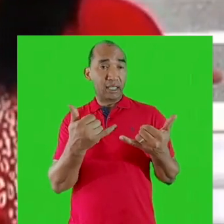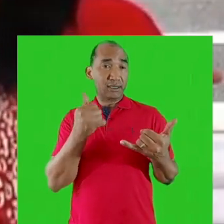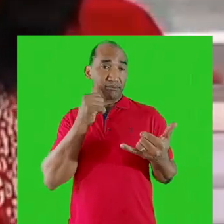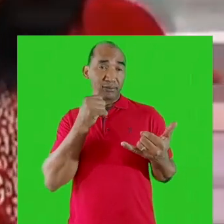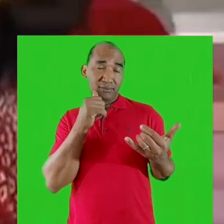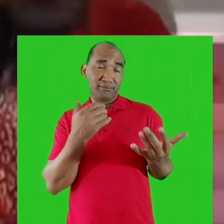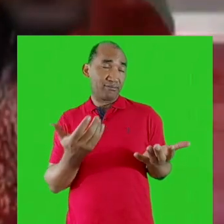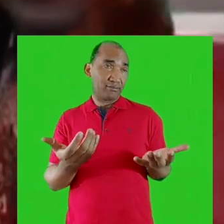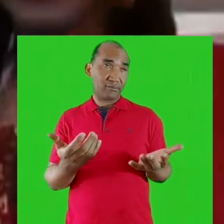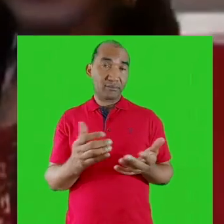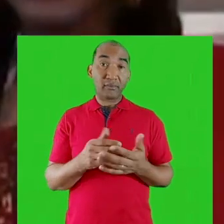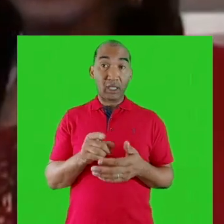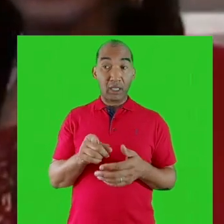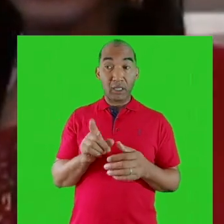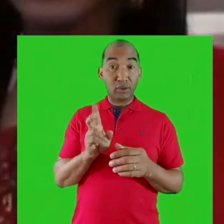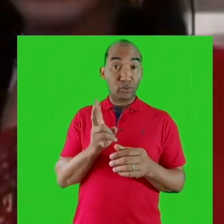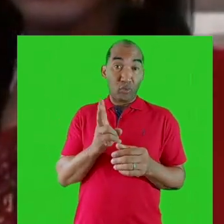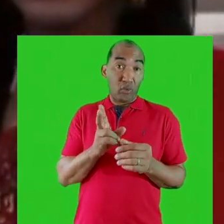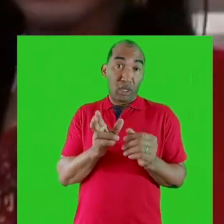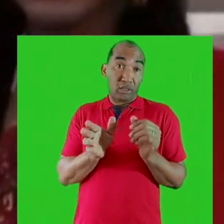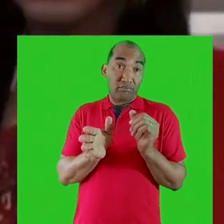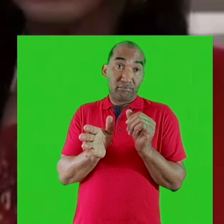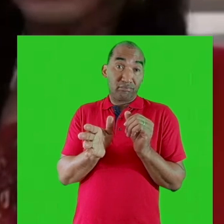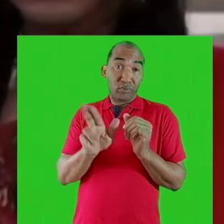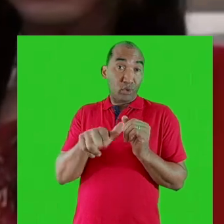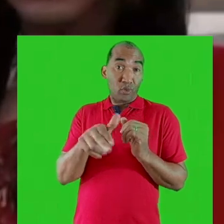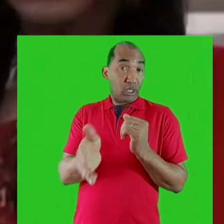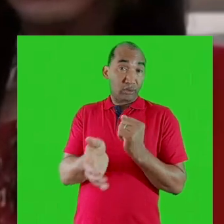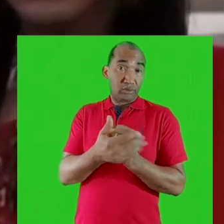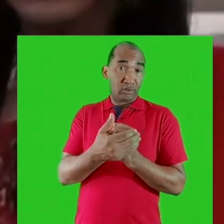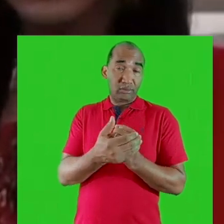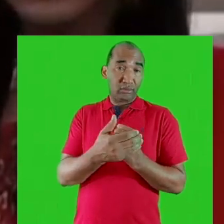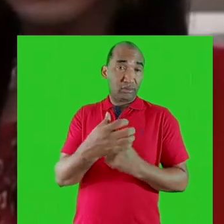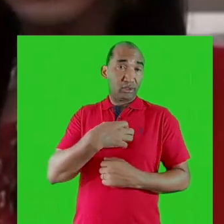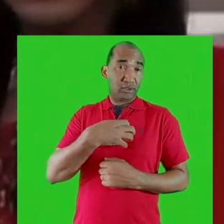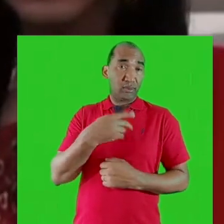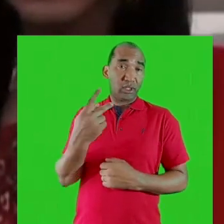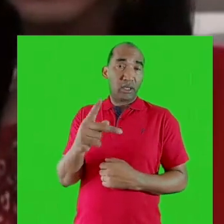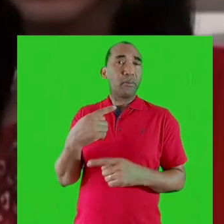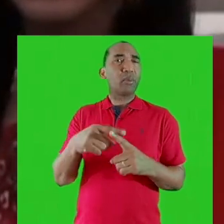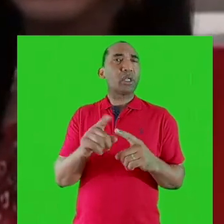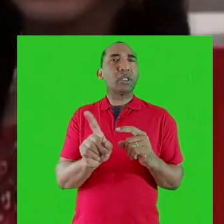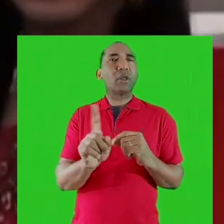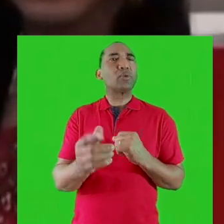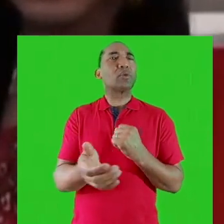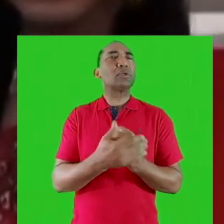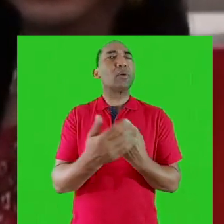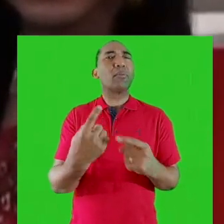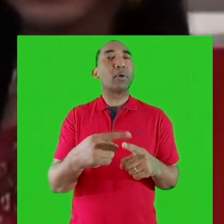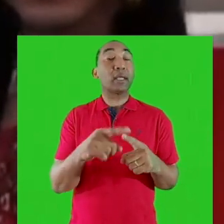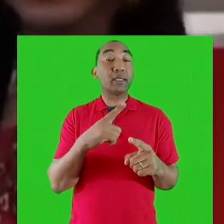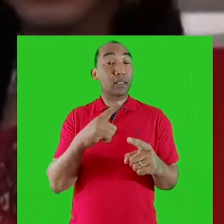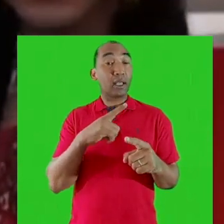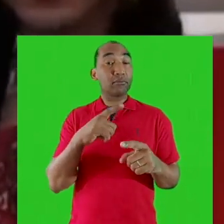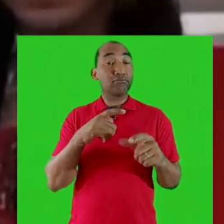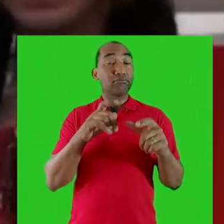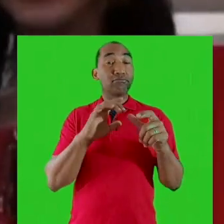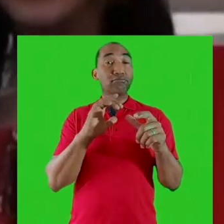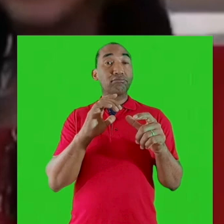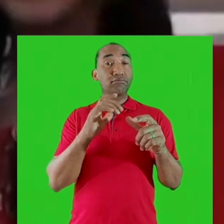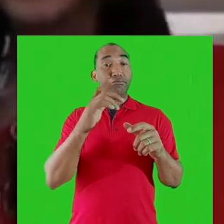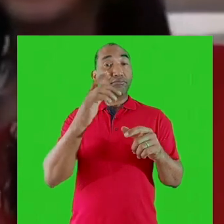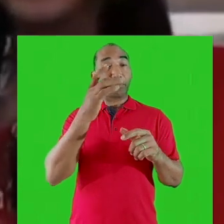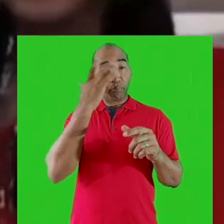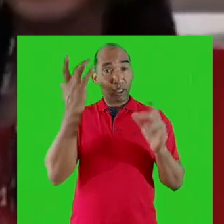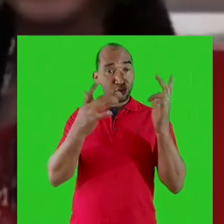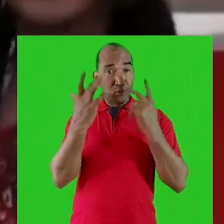desde criança. Ele jamais escondeu o sentimento dele. Por quê? Ele não escondeu? Porque tinha